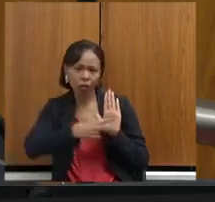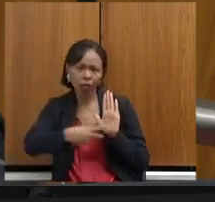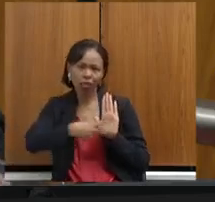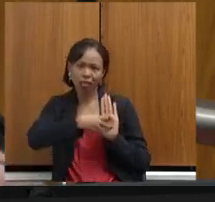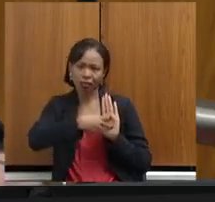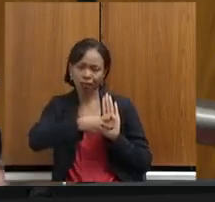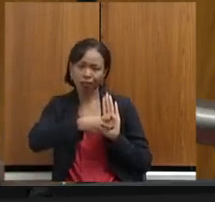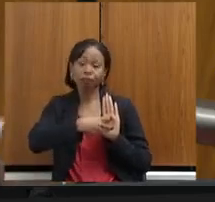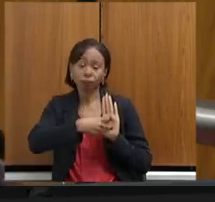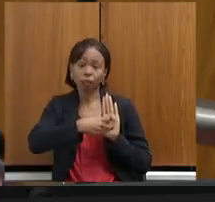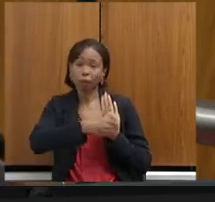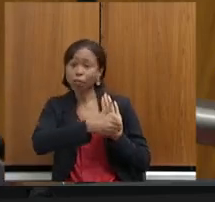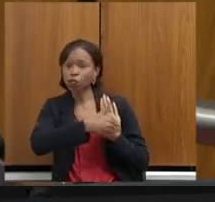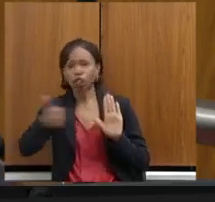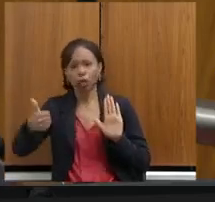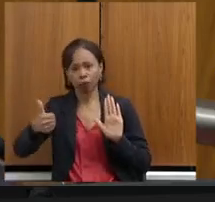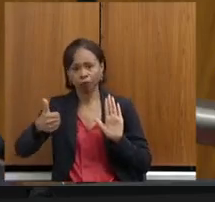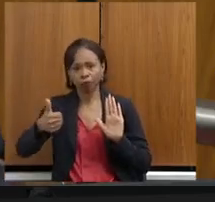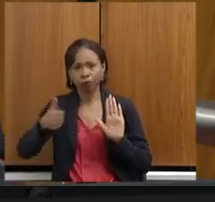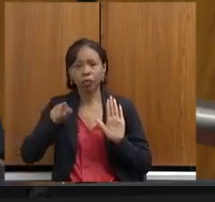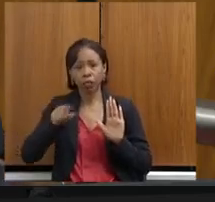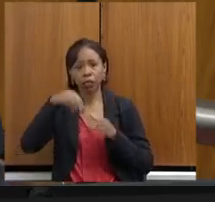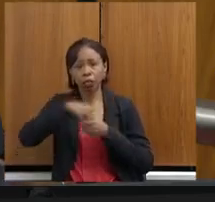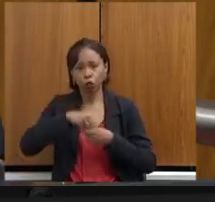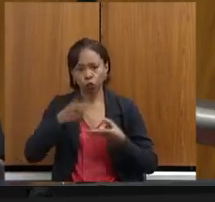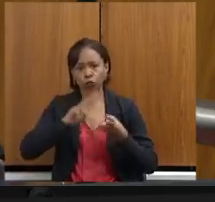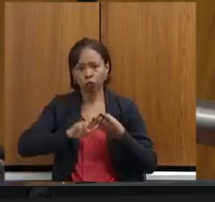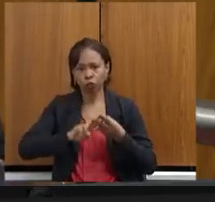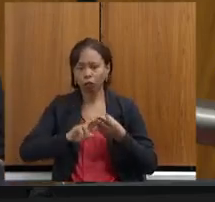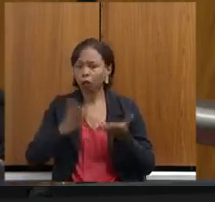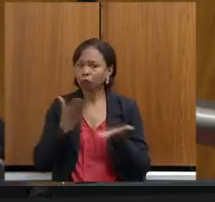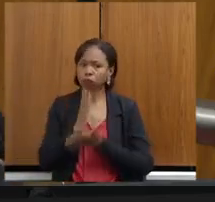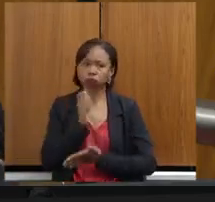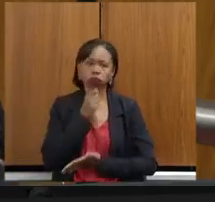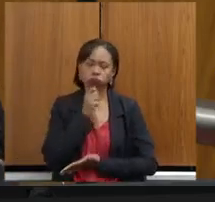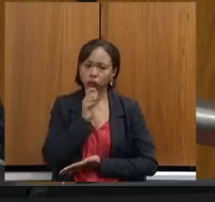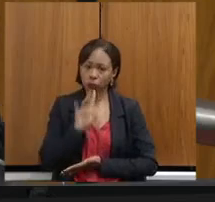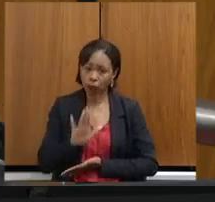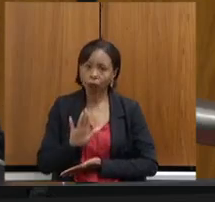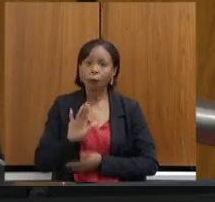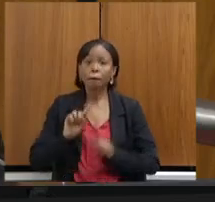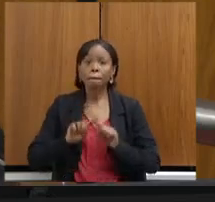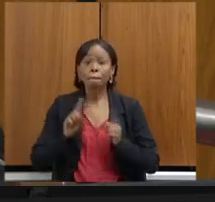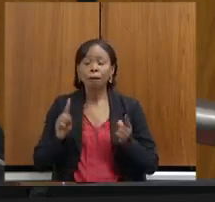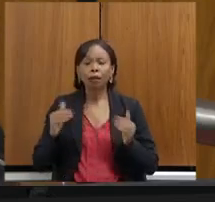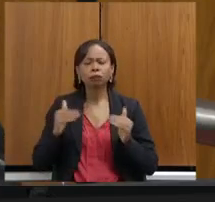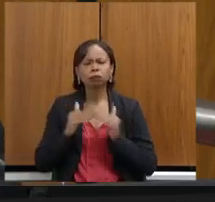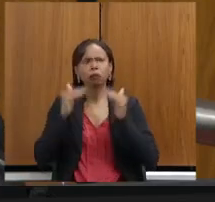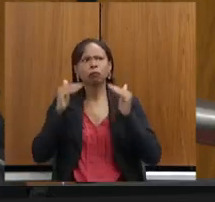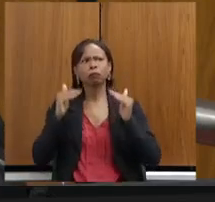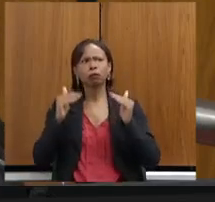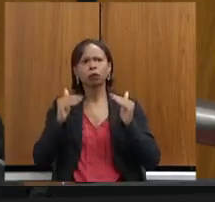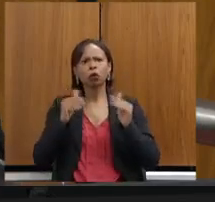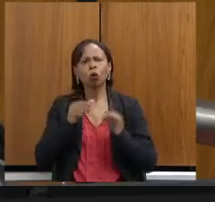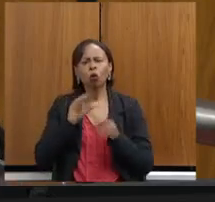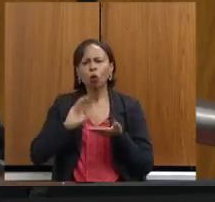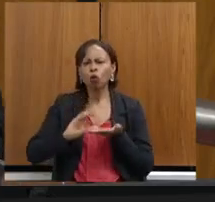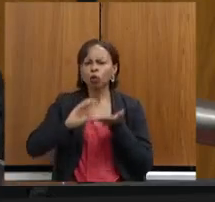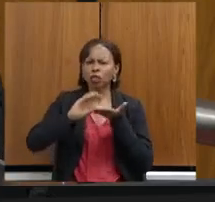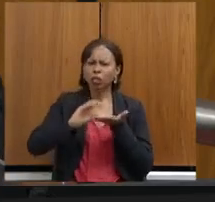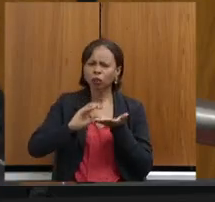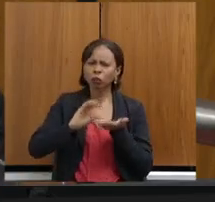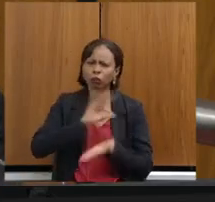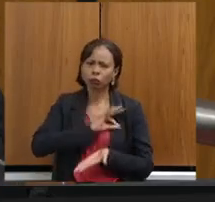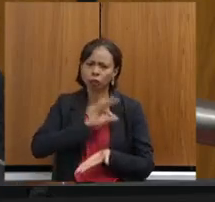foi aprovado aqui na casa mas coincidente mente o Conselho Nacional de política criminal e penitenciária no dia